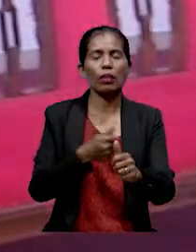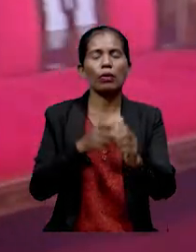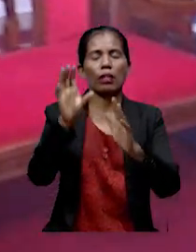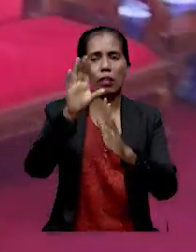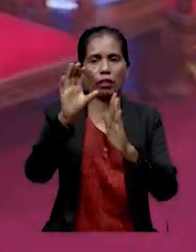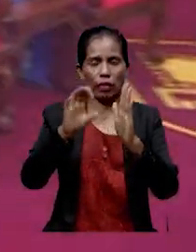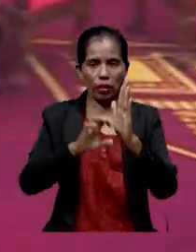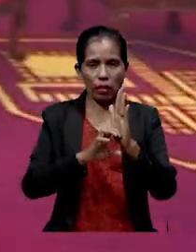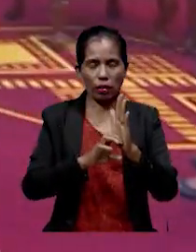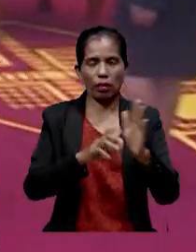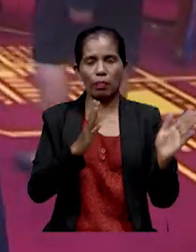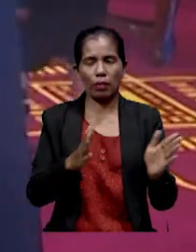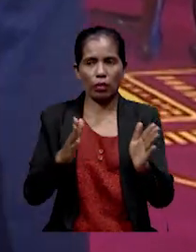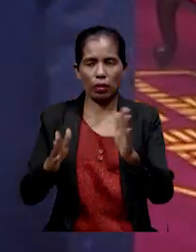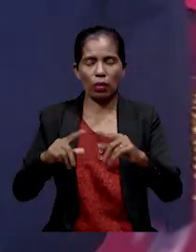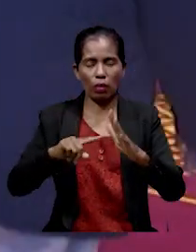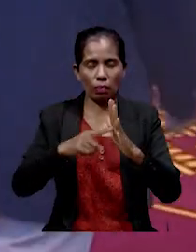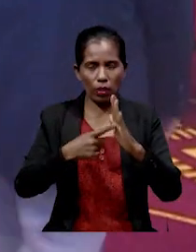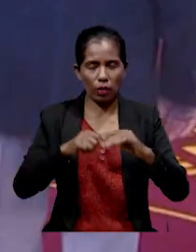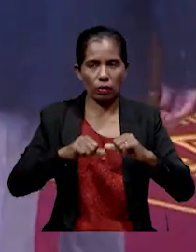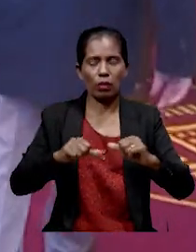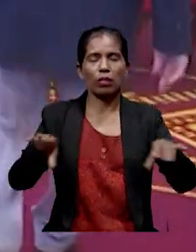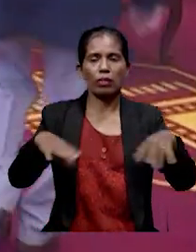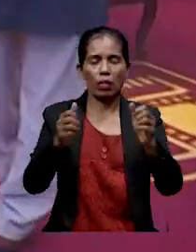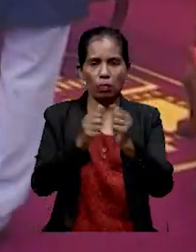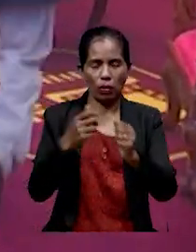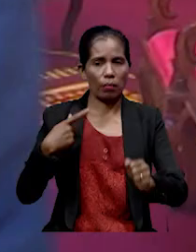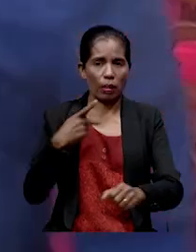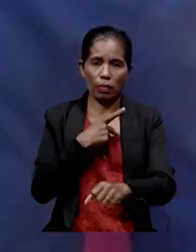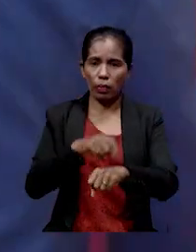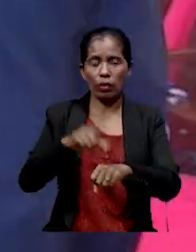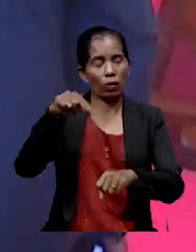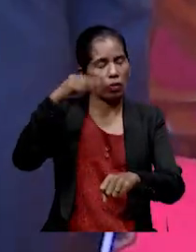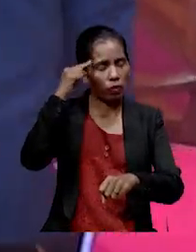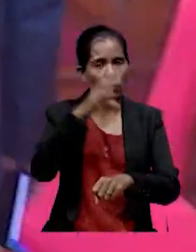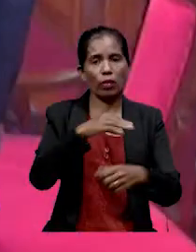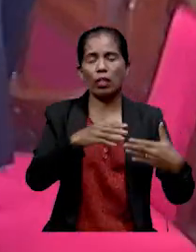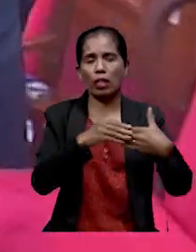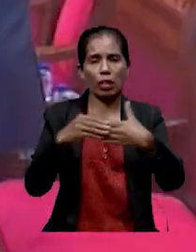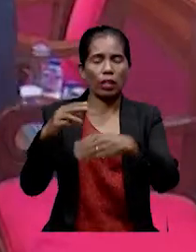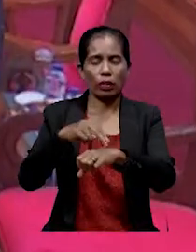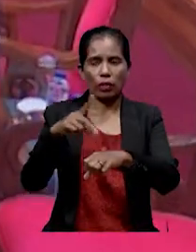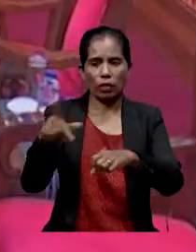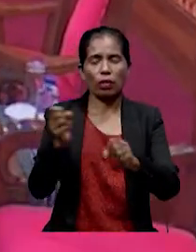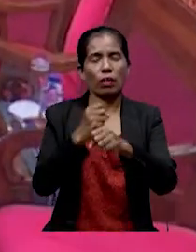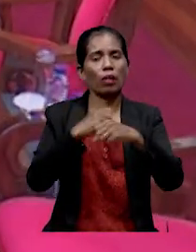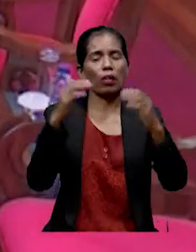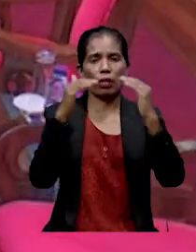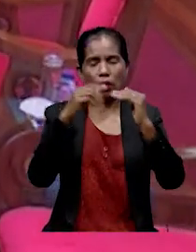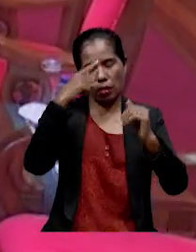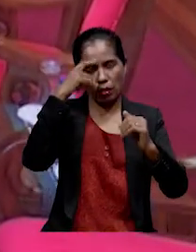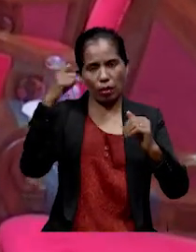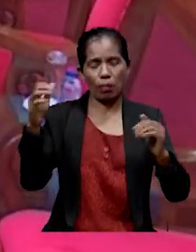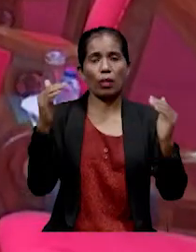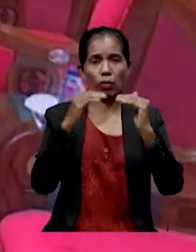Daune, processo de diálogo começa lá, não se coordena o Parlamento Nacional, governo, no líder nacional Sira, atual o diálogo, também diálogo,